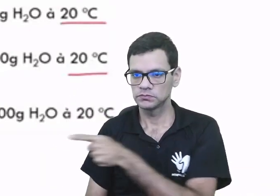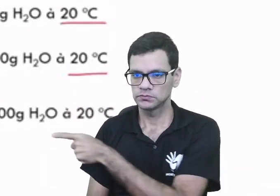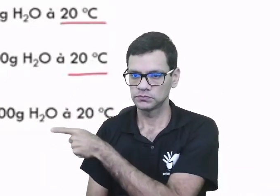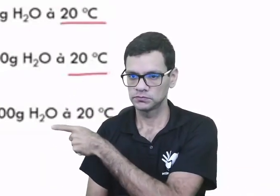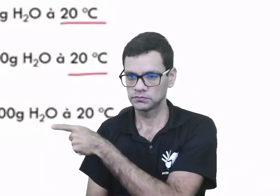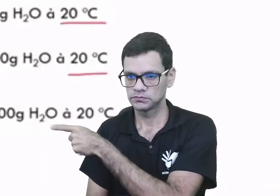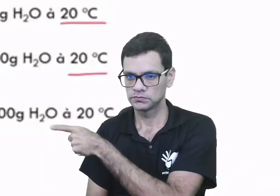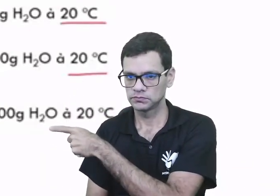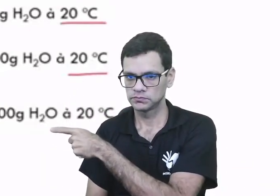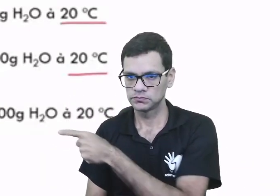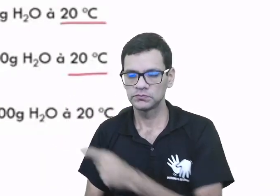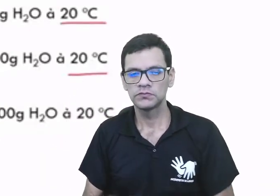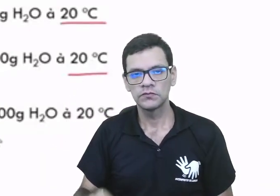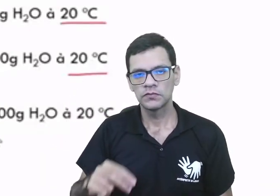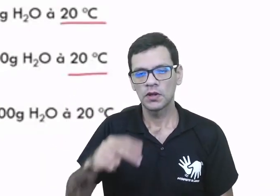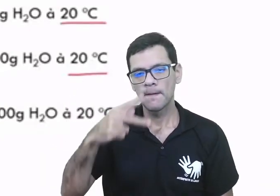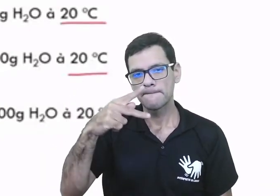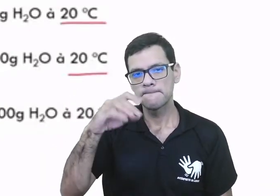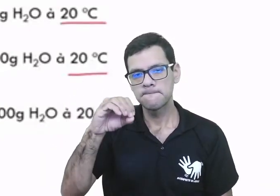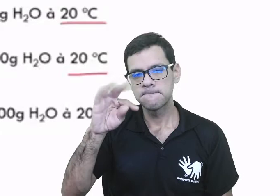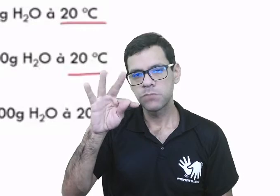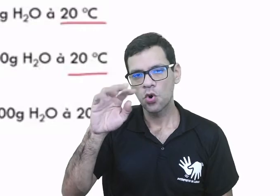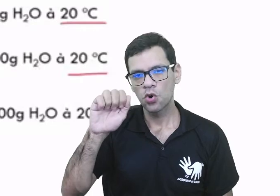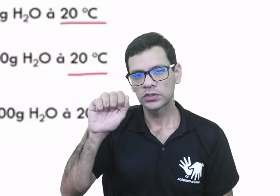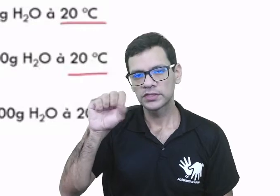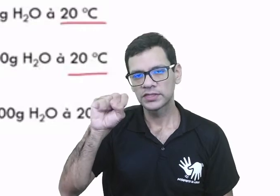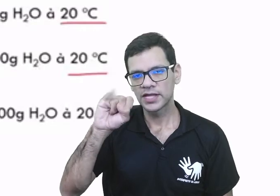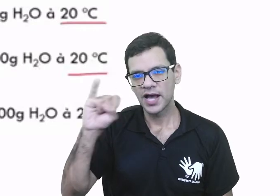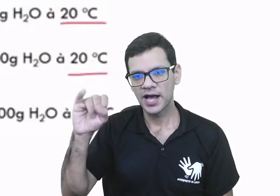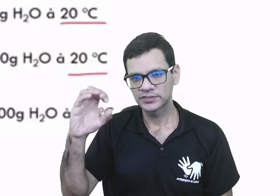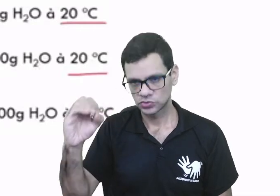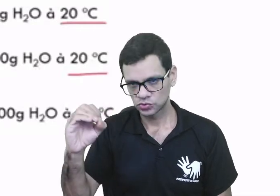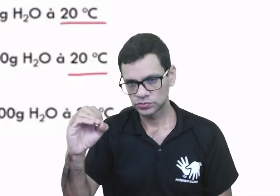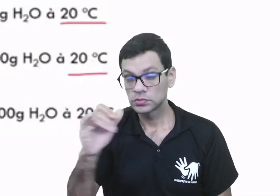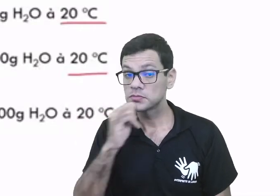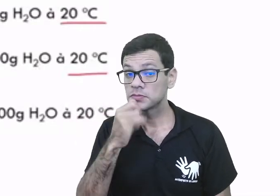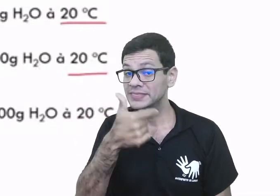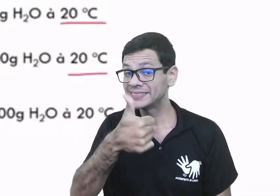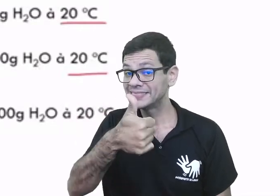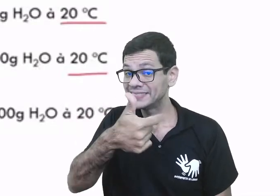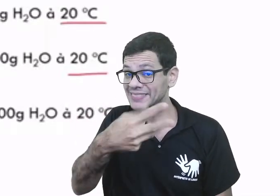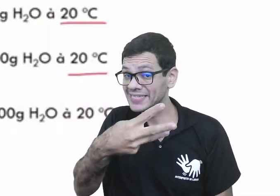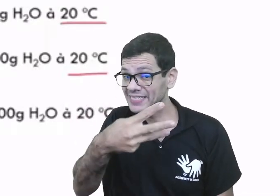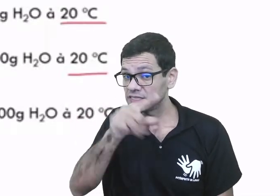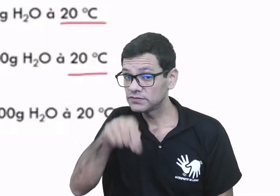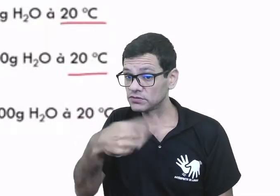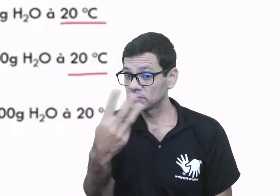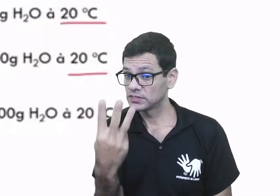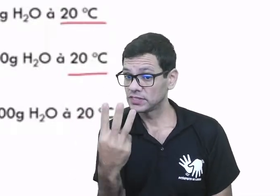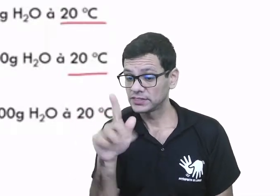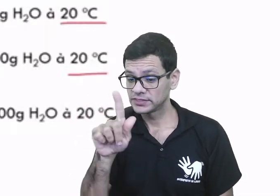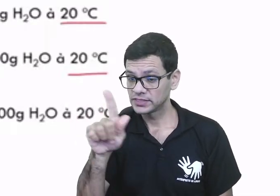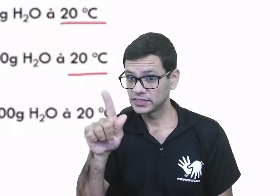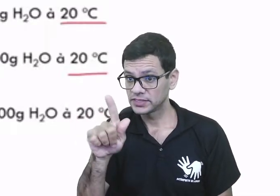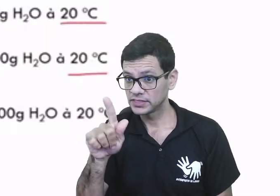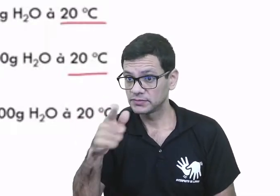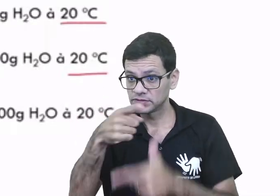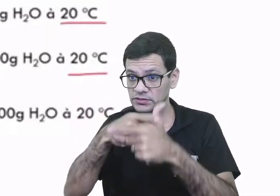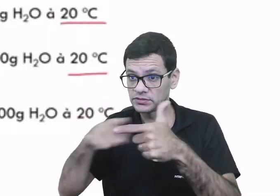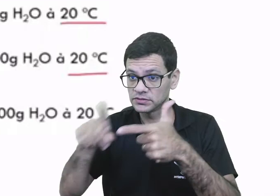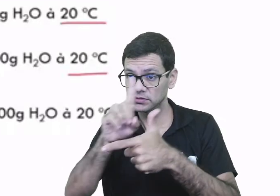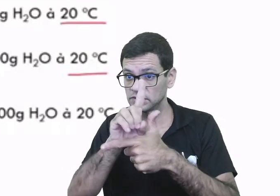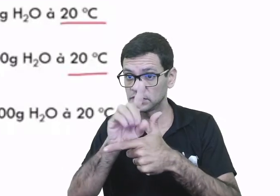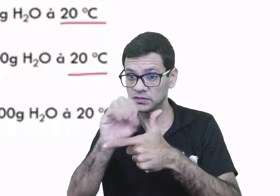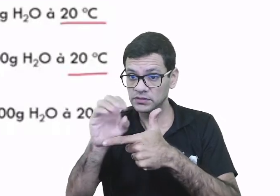e ele consegue solubilizar, então, 13,3 gramas em 100 graus Celsius. Em 100 gramas